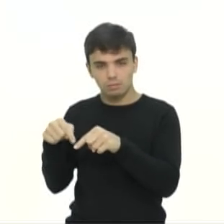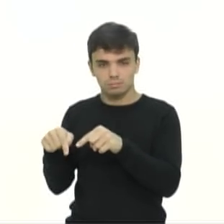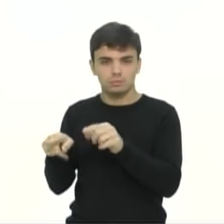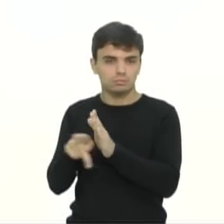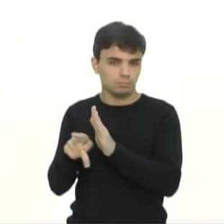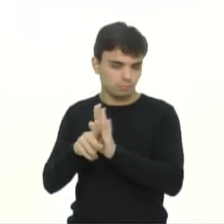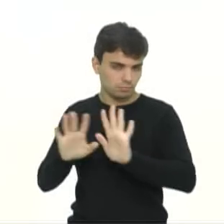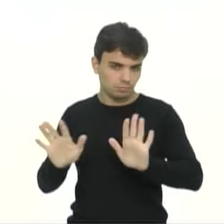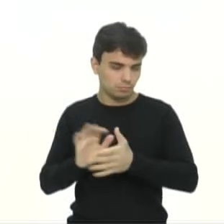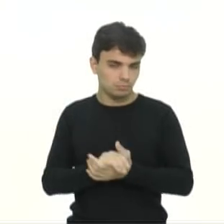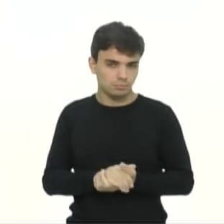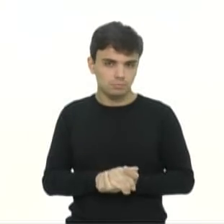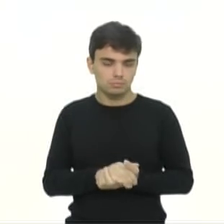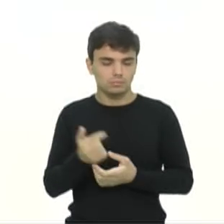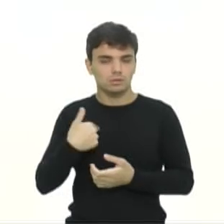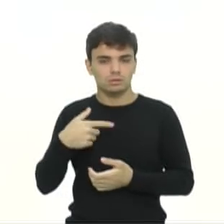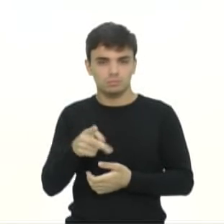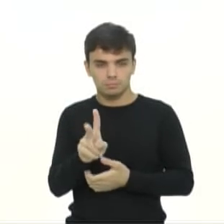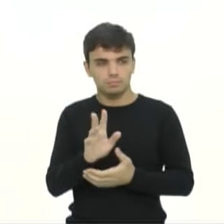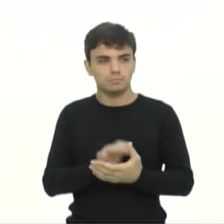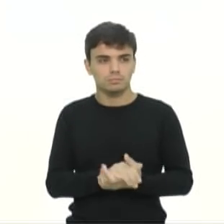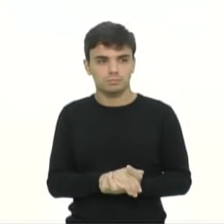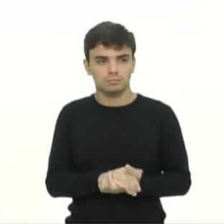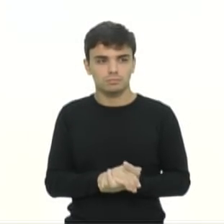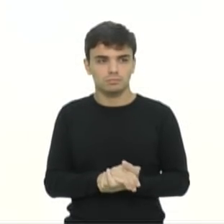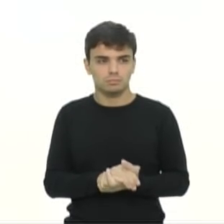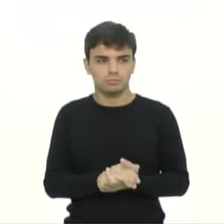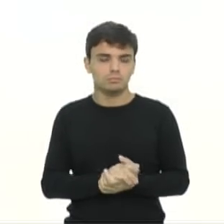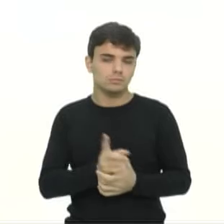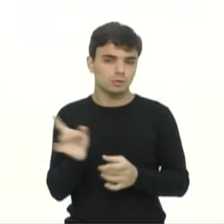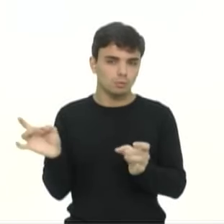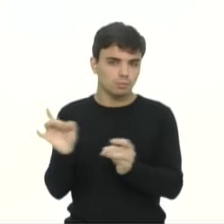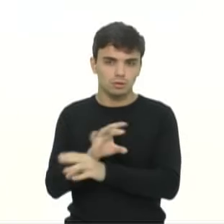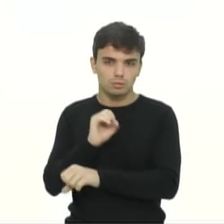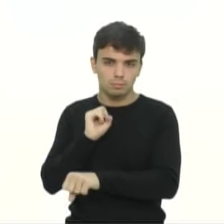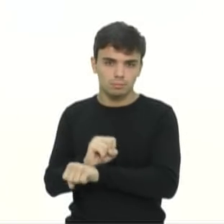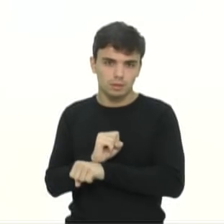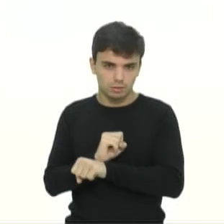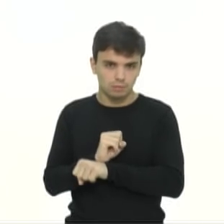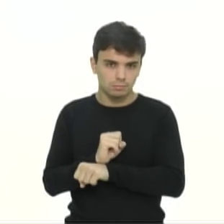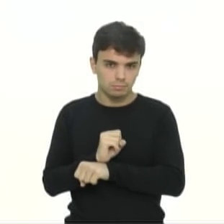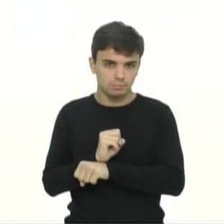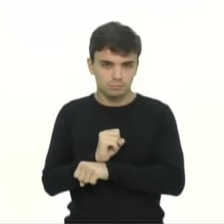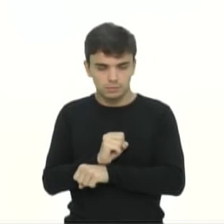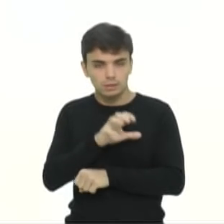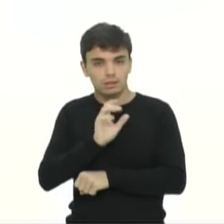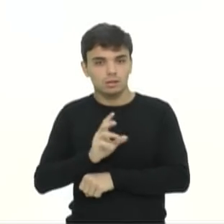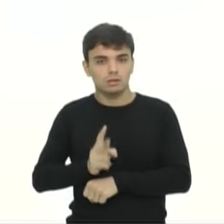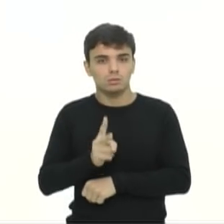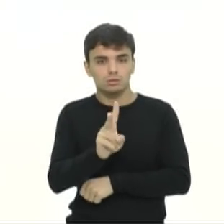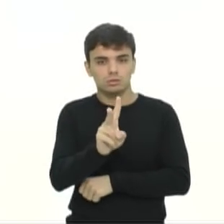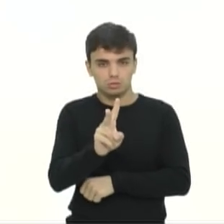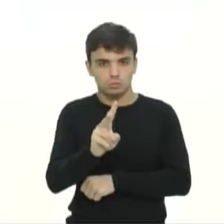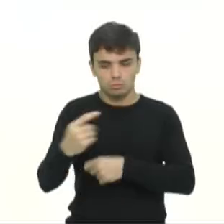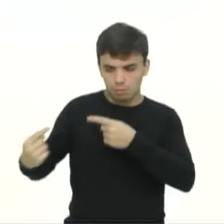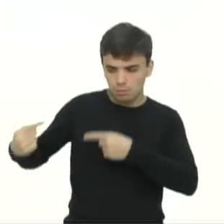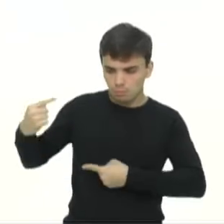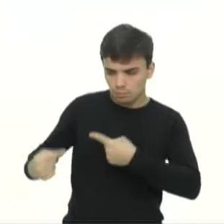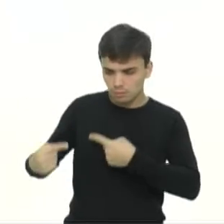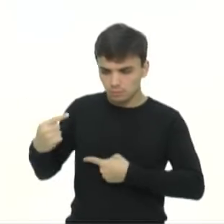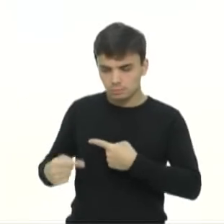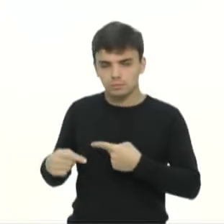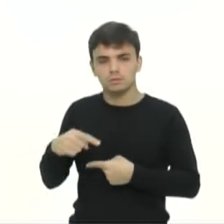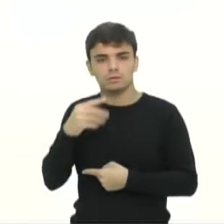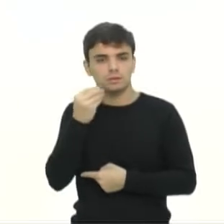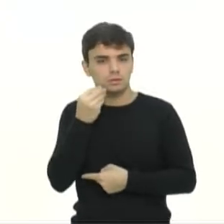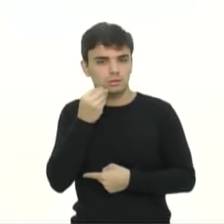arbitragem entendeu, deu seguimento à luta, não precisou interromper e assim continua a disputa. Então ela tenta